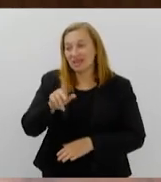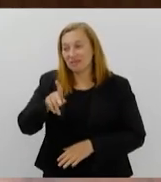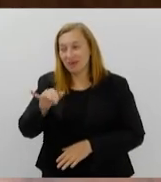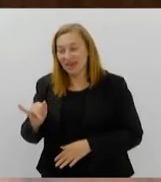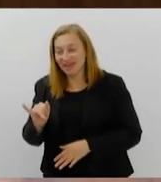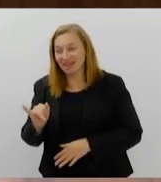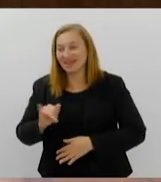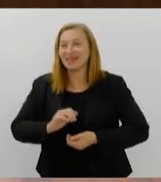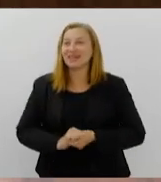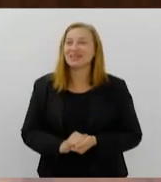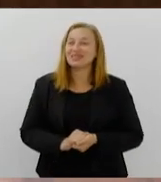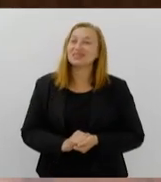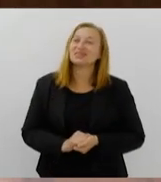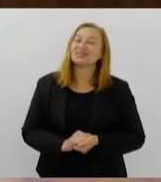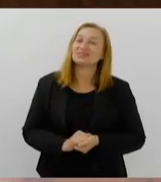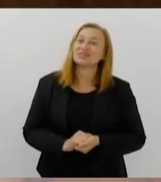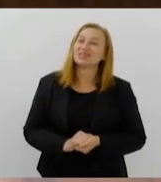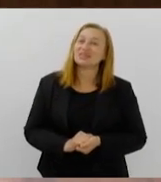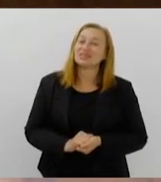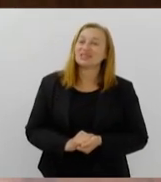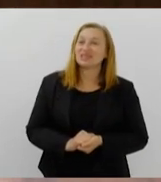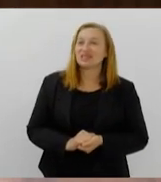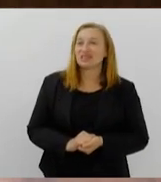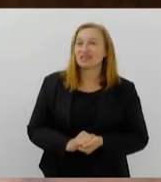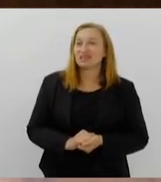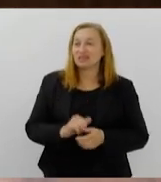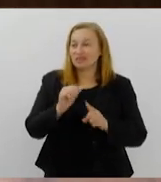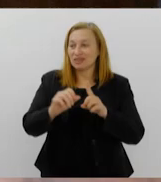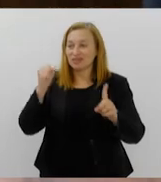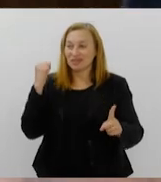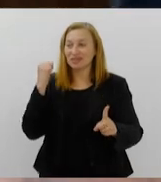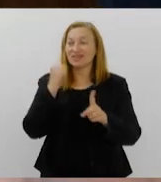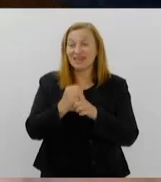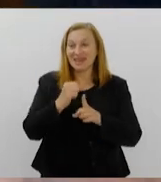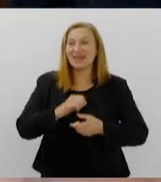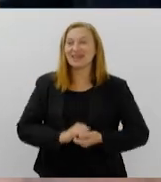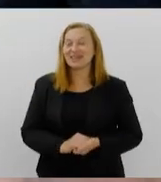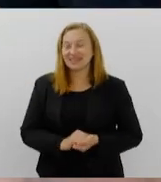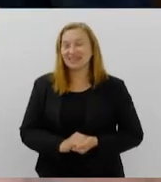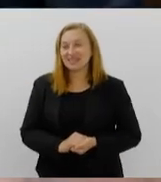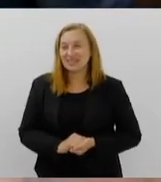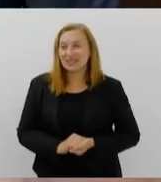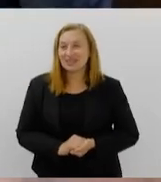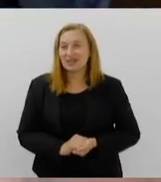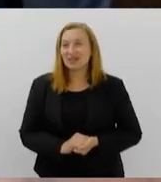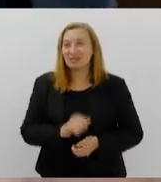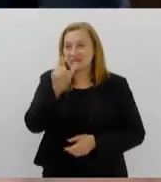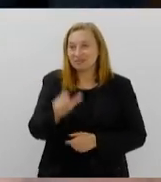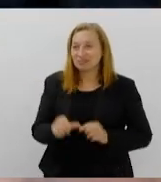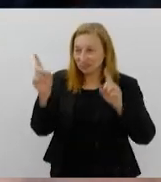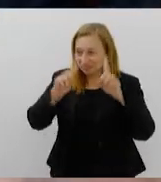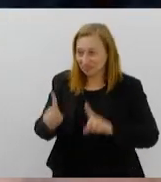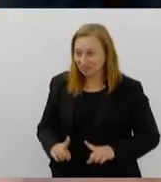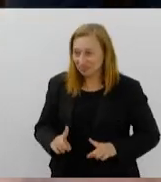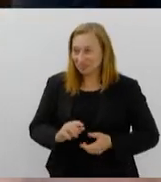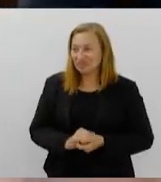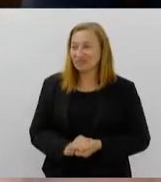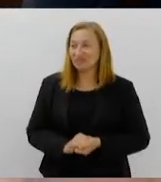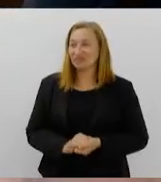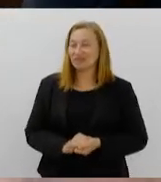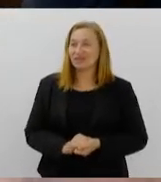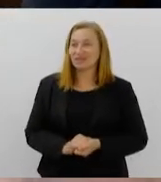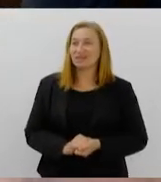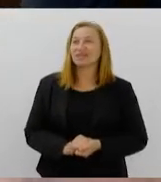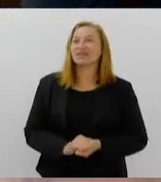feminicídio, com a participação aqui da deputada Tânia Rodrigues, que é uma pessoa com deficiência, Vossa Excelência ali